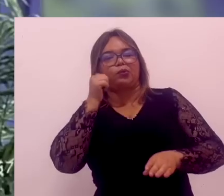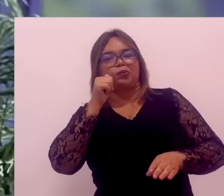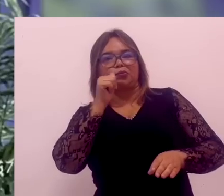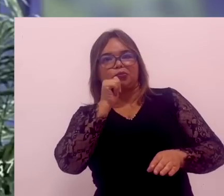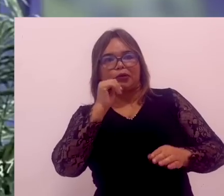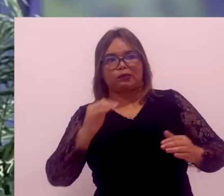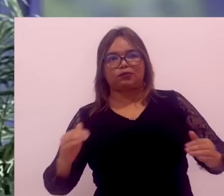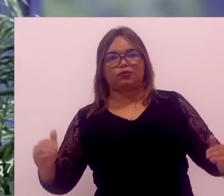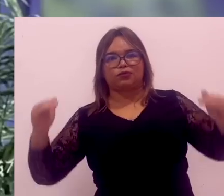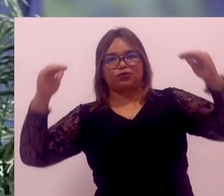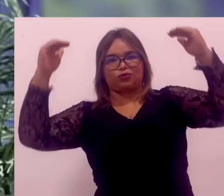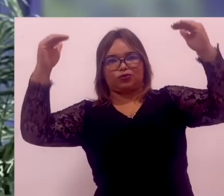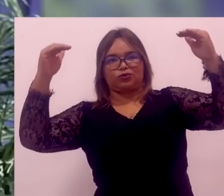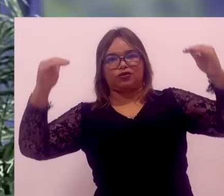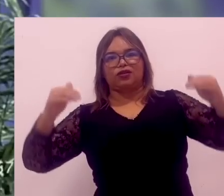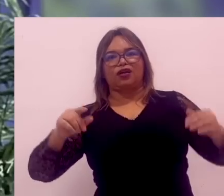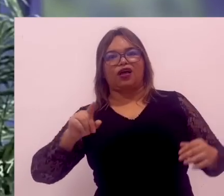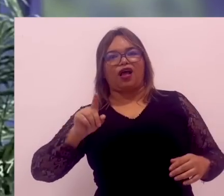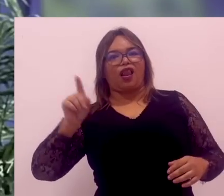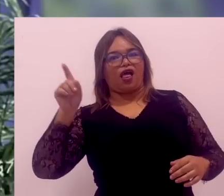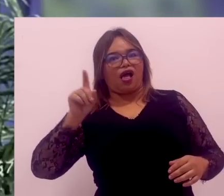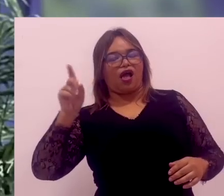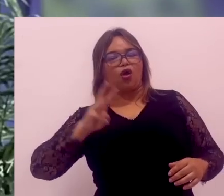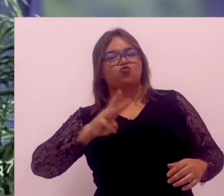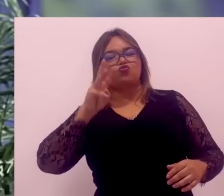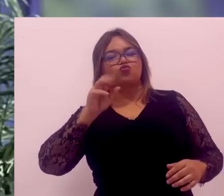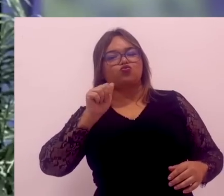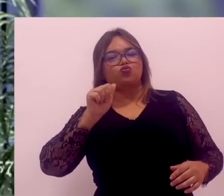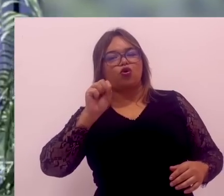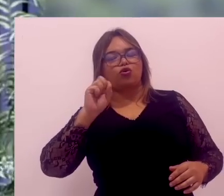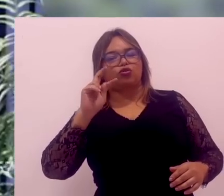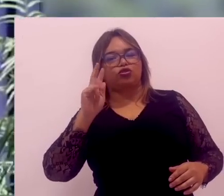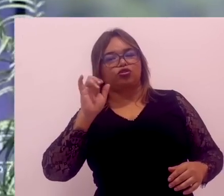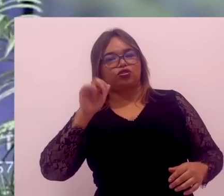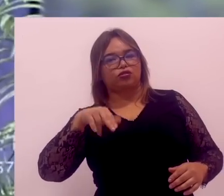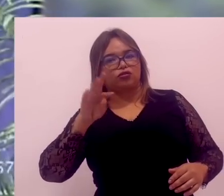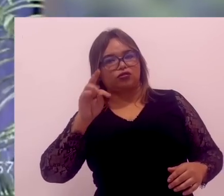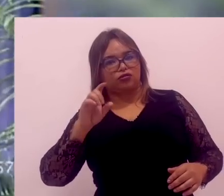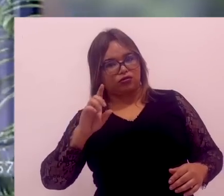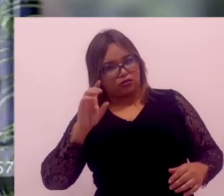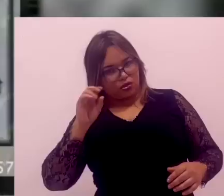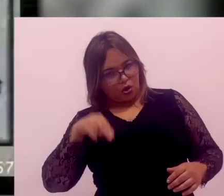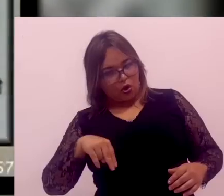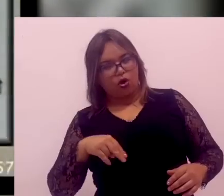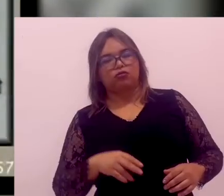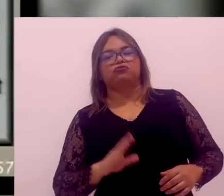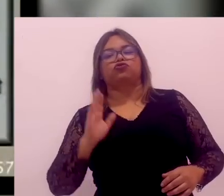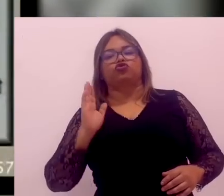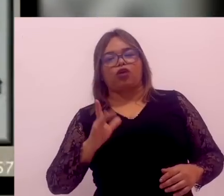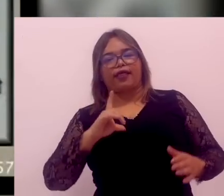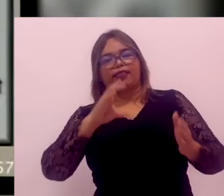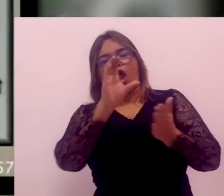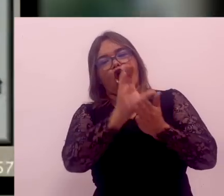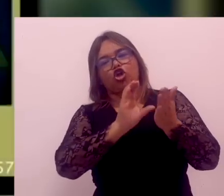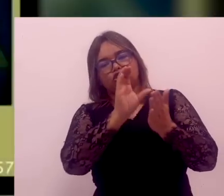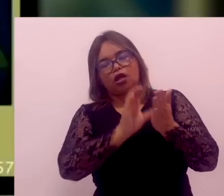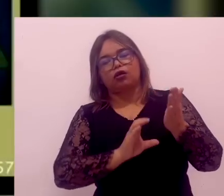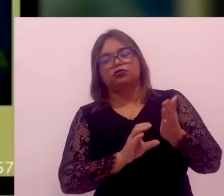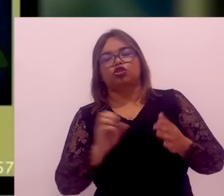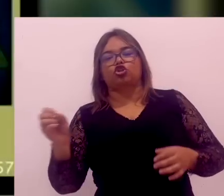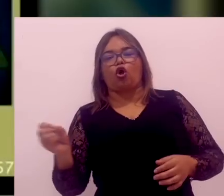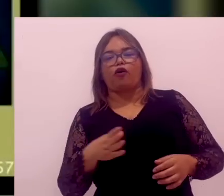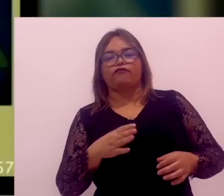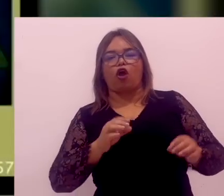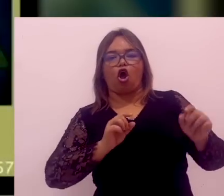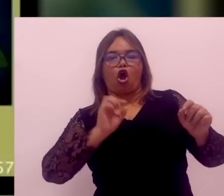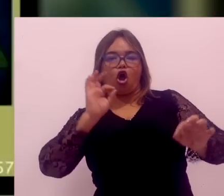a nova ordem mundial já foi escrita, bem aqui. Esse aqui é Baphomet, e esse é o simbolismo usado também por